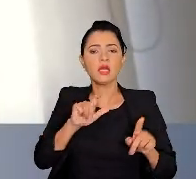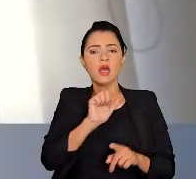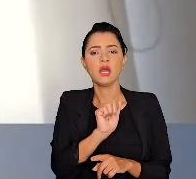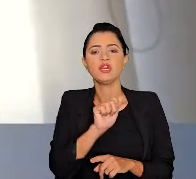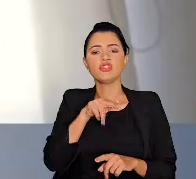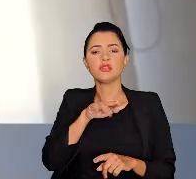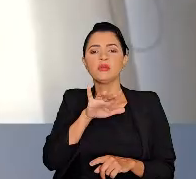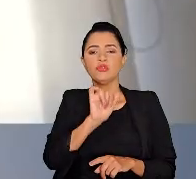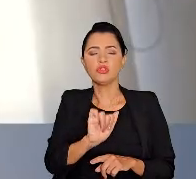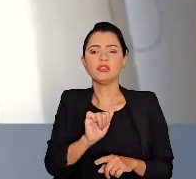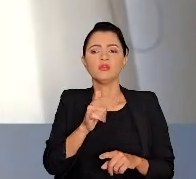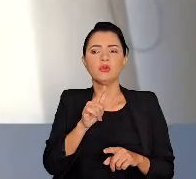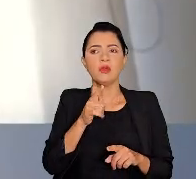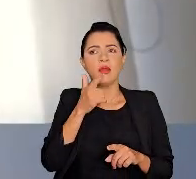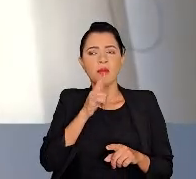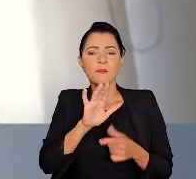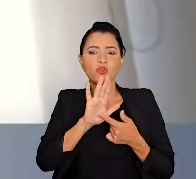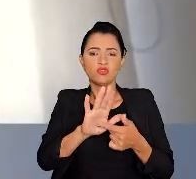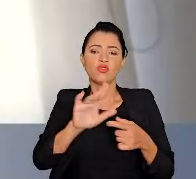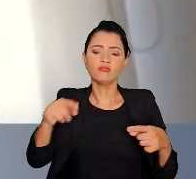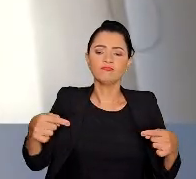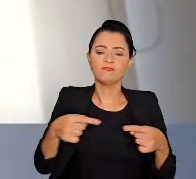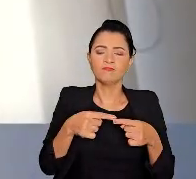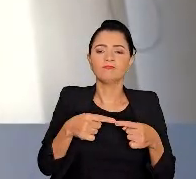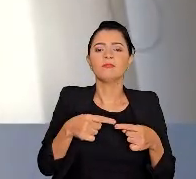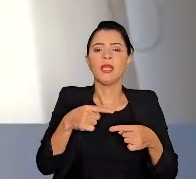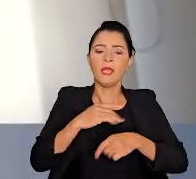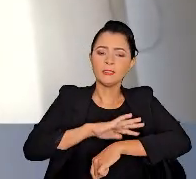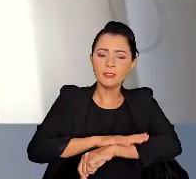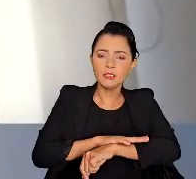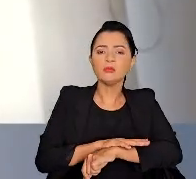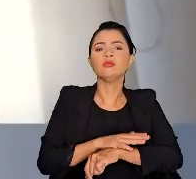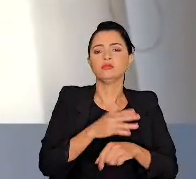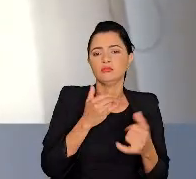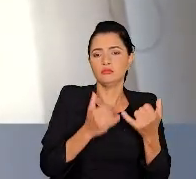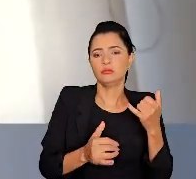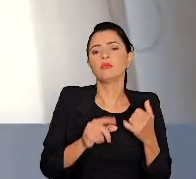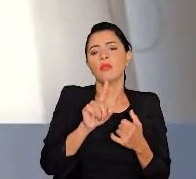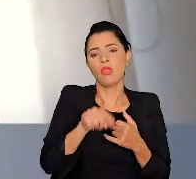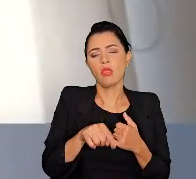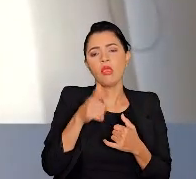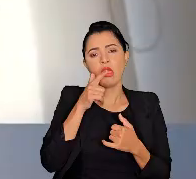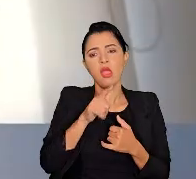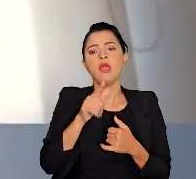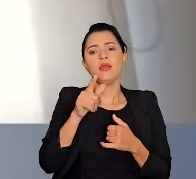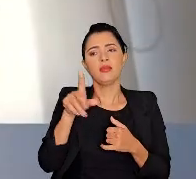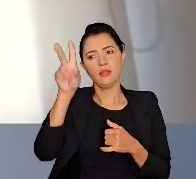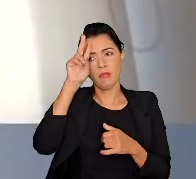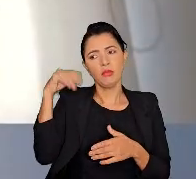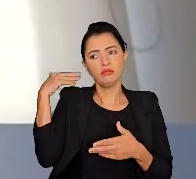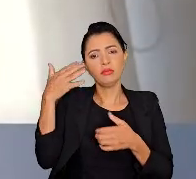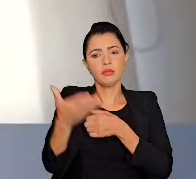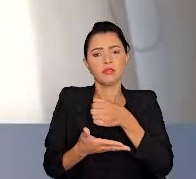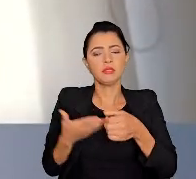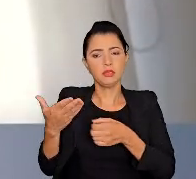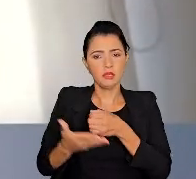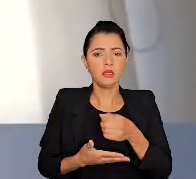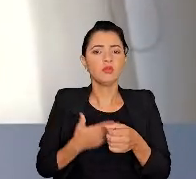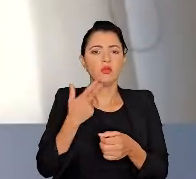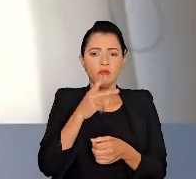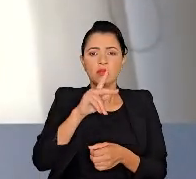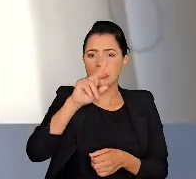assim, uma conquista que é de toda a cidadania a partir de reivindicações históricas. Este caso foi